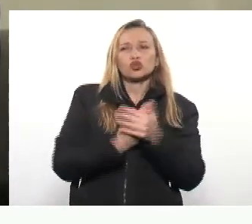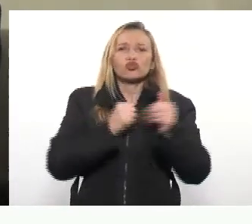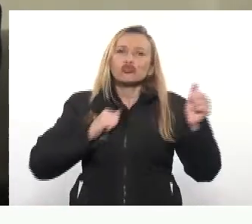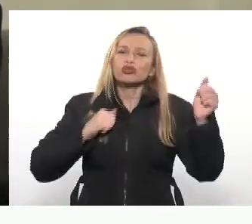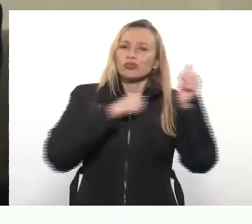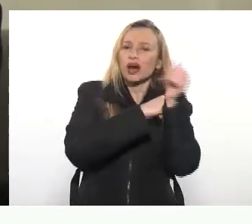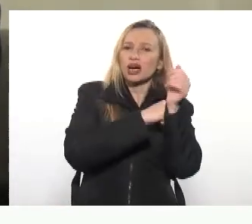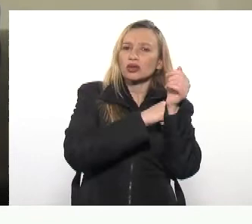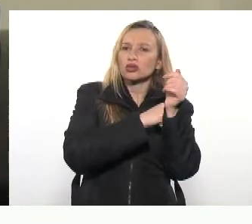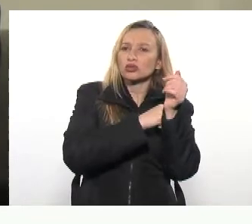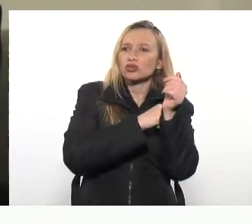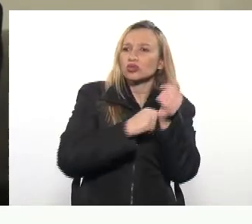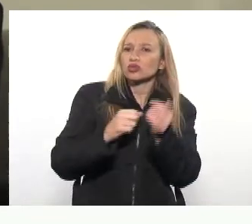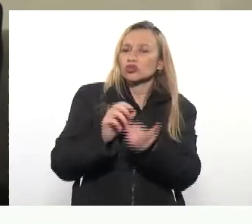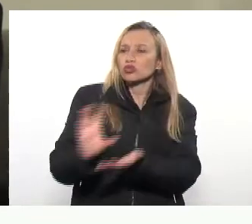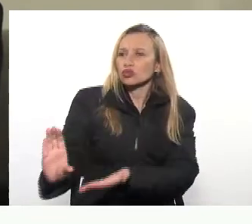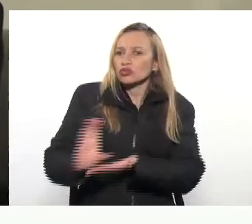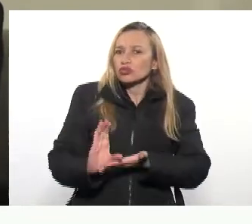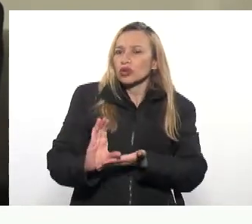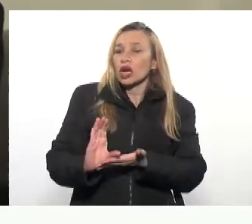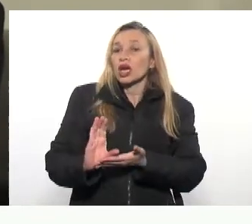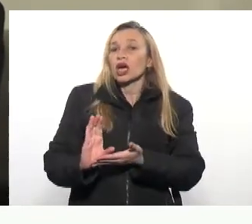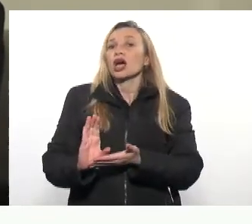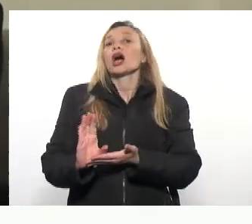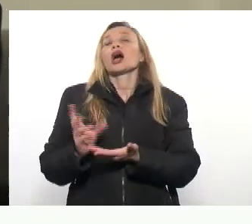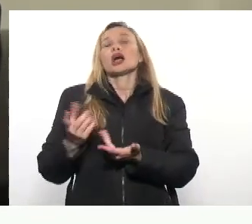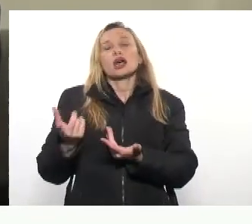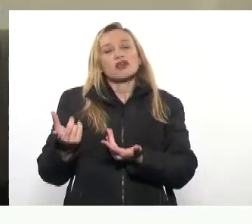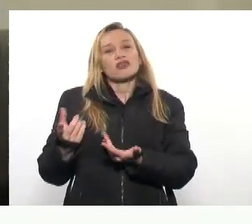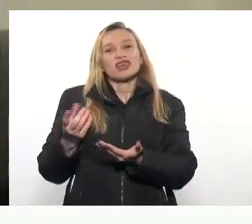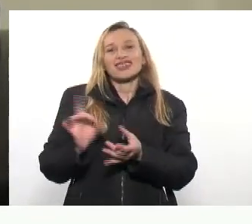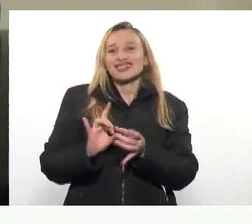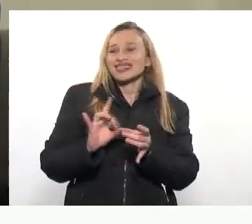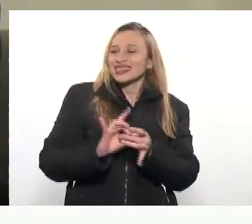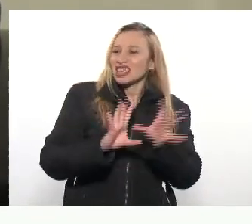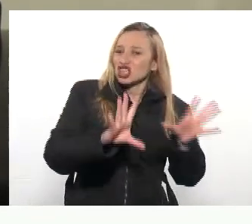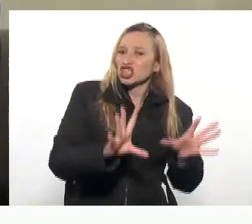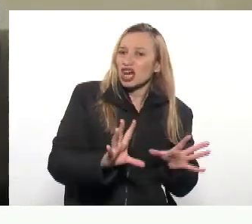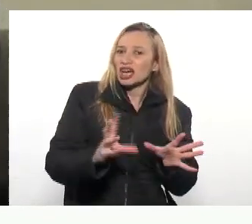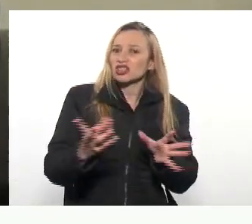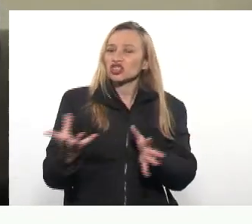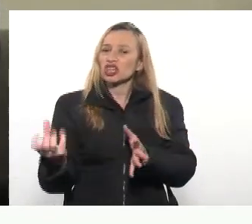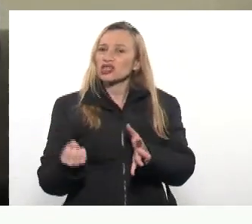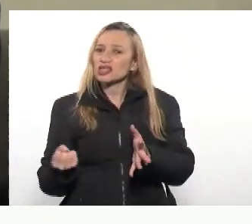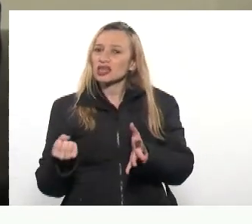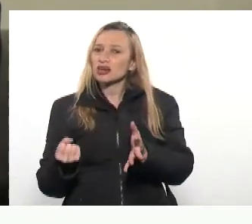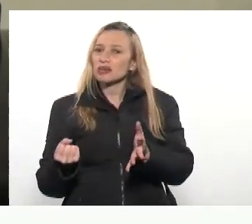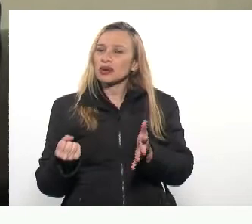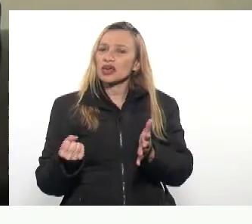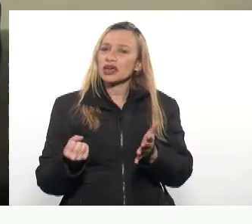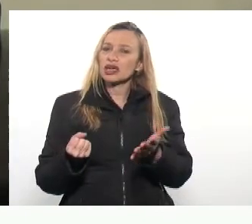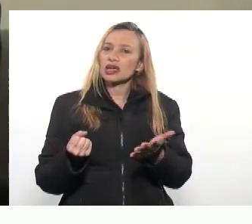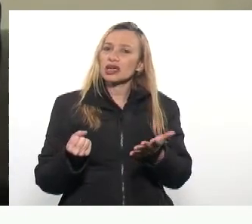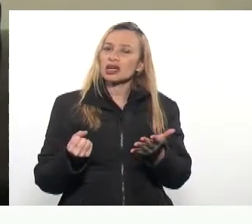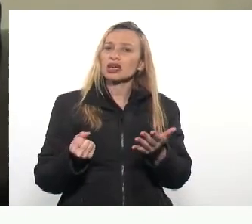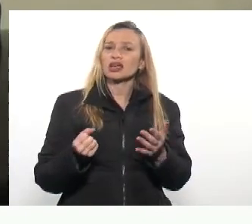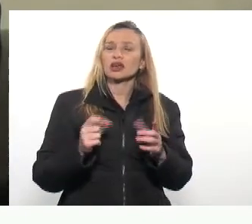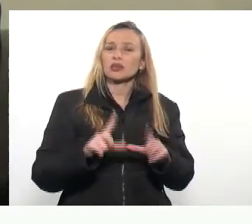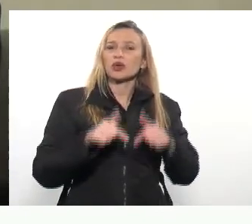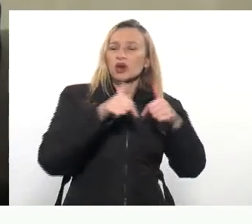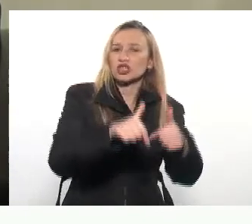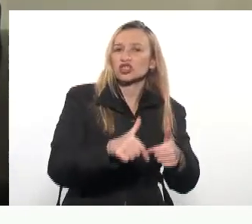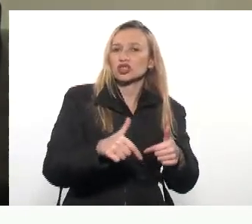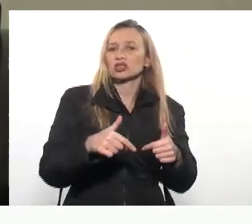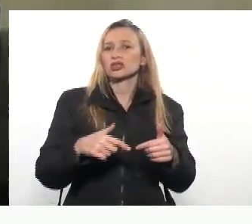na arrecadação que a SEDAI vai deixar de receber mediante essa medida tomada pela